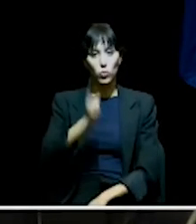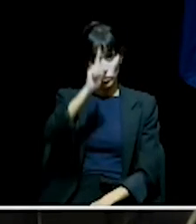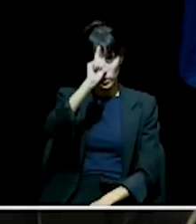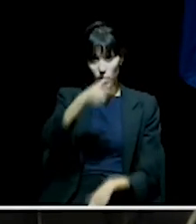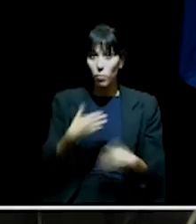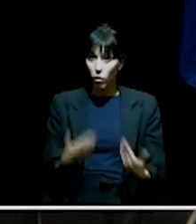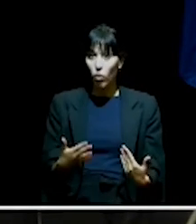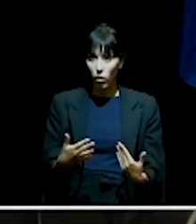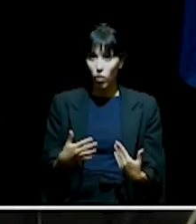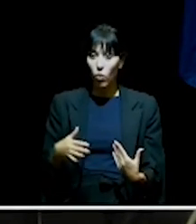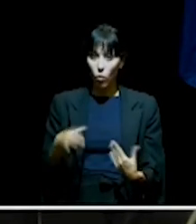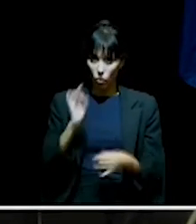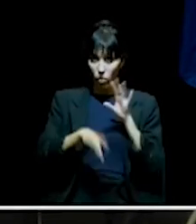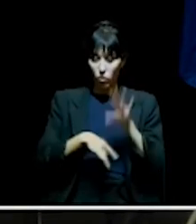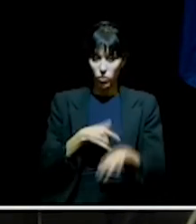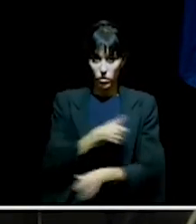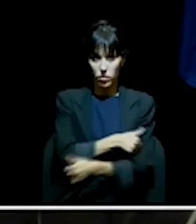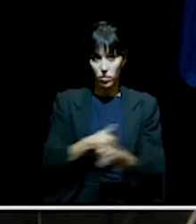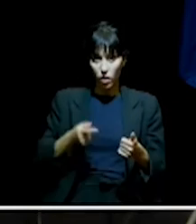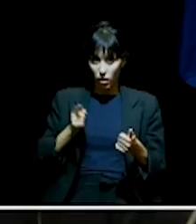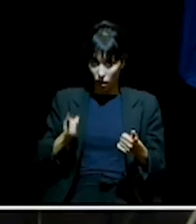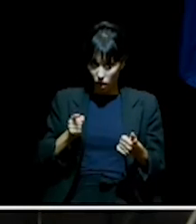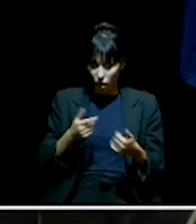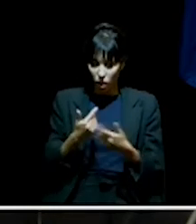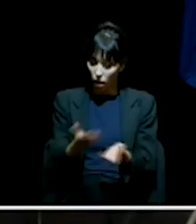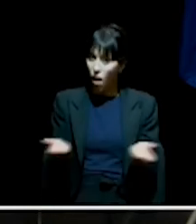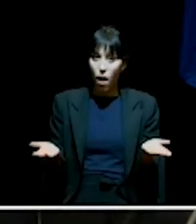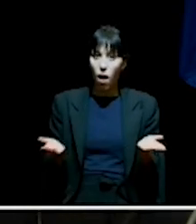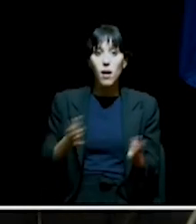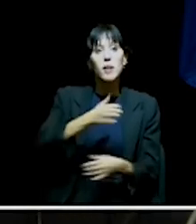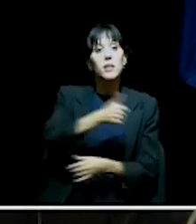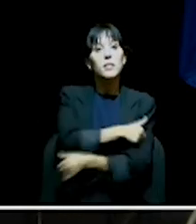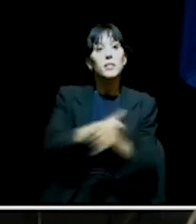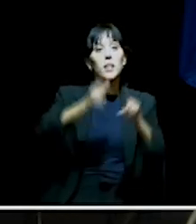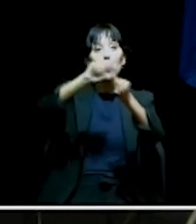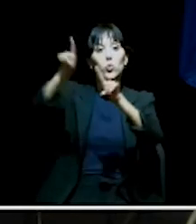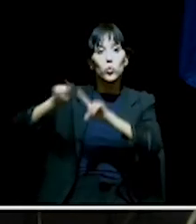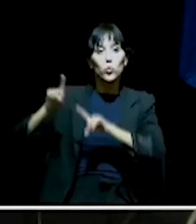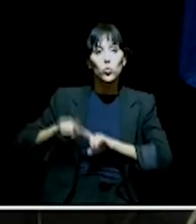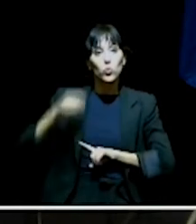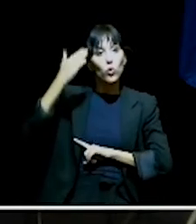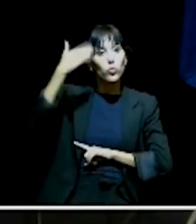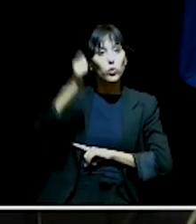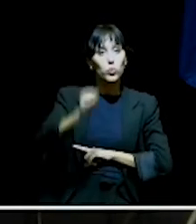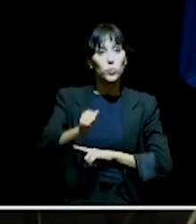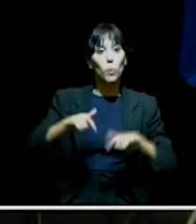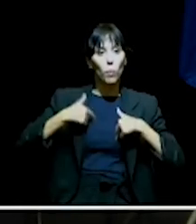estado da cidade é este. Muitas cidades pelo mundo fora estão a tomar o futuro nas suas mãos